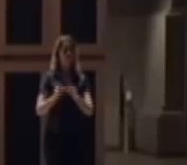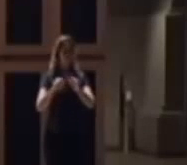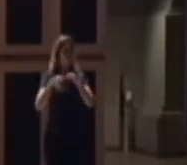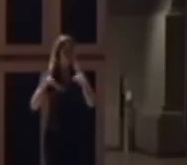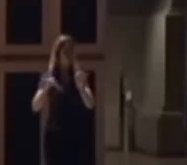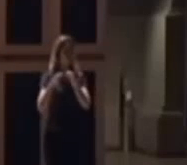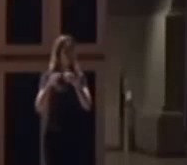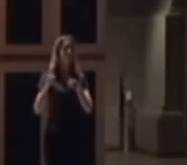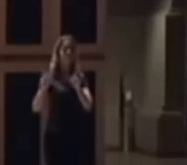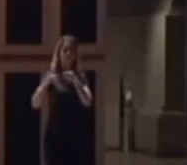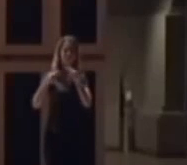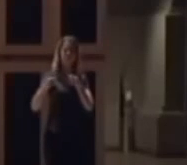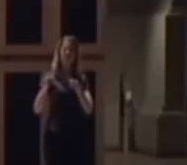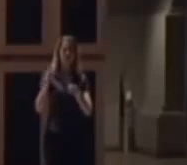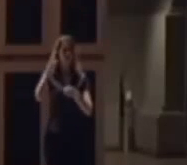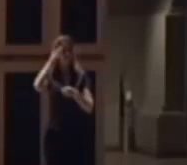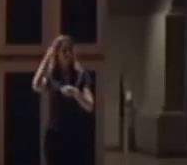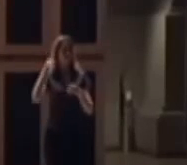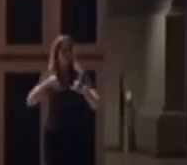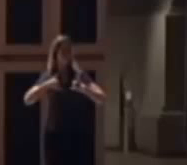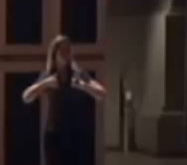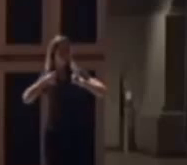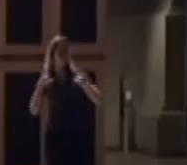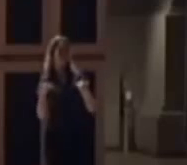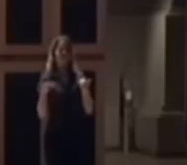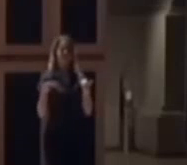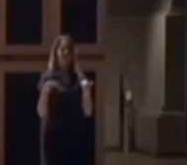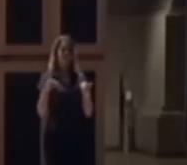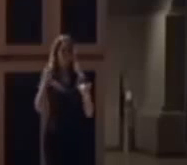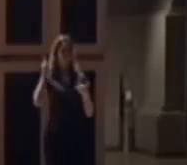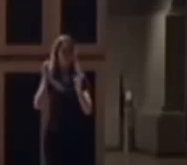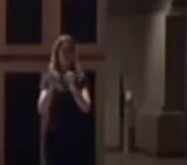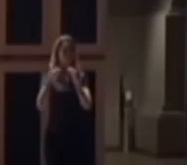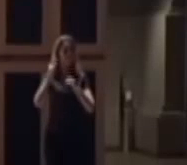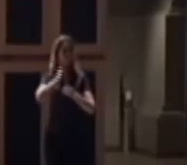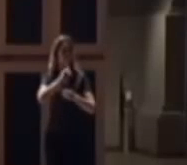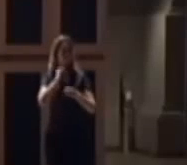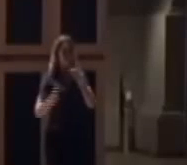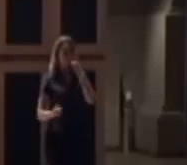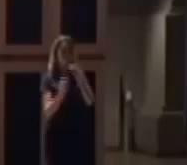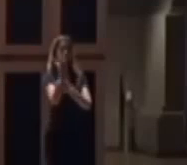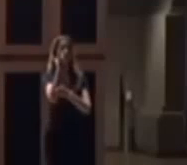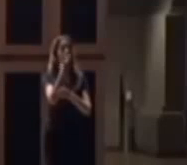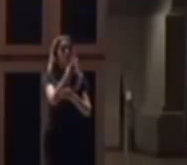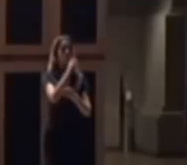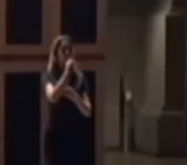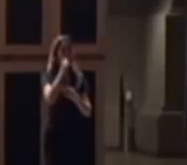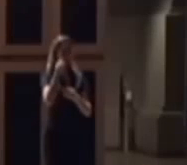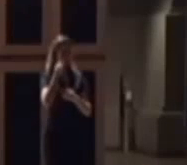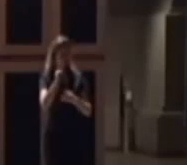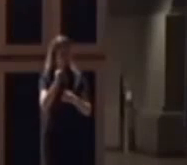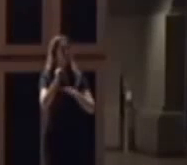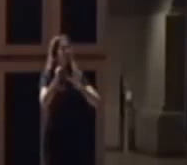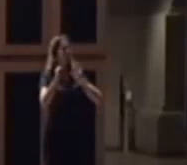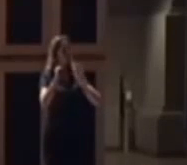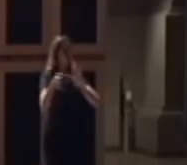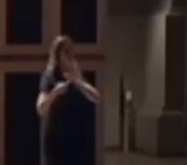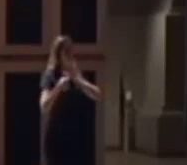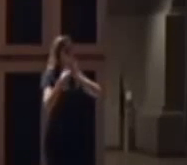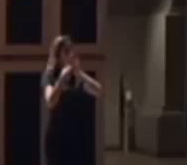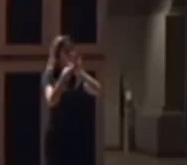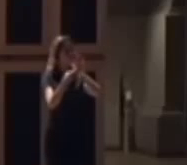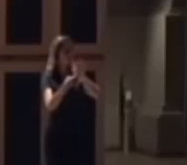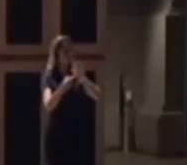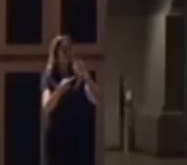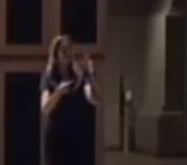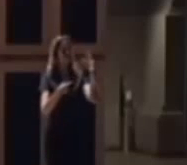Minas Gerais é um grande orgulho, é uma orquestra que foi criada em 2008 e já apresenta resultados extraordinários. Pode